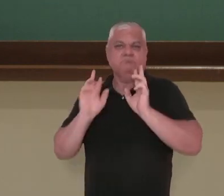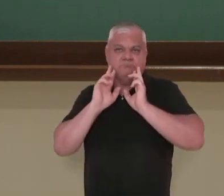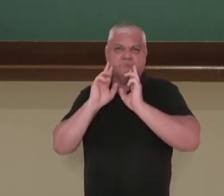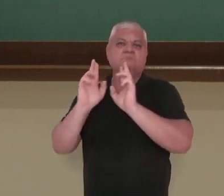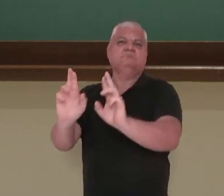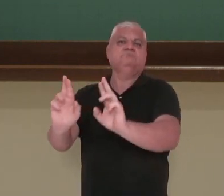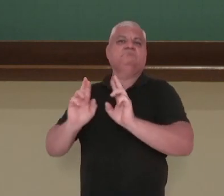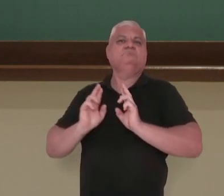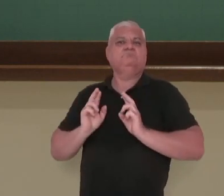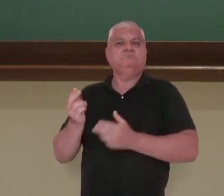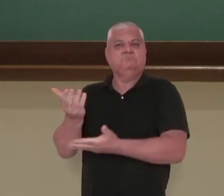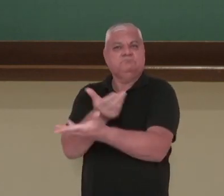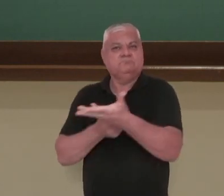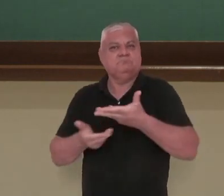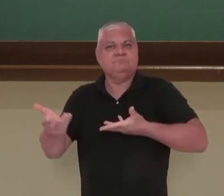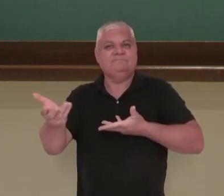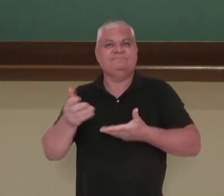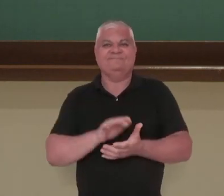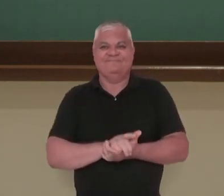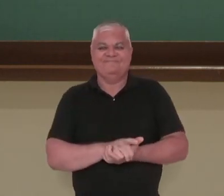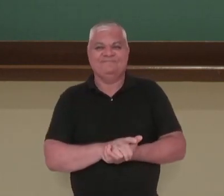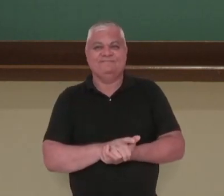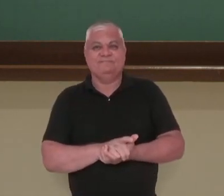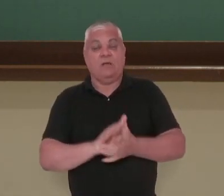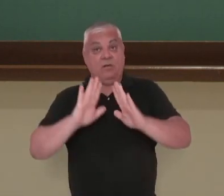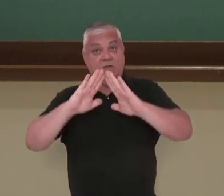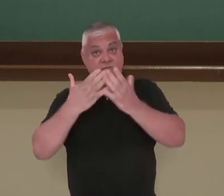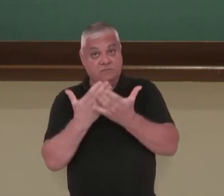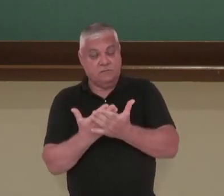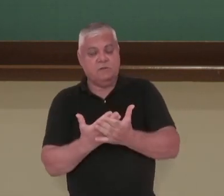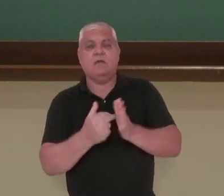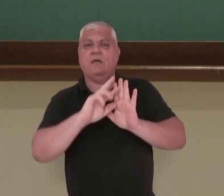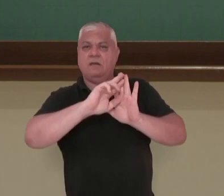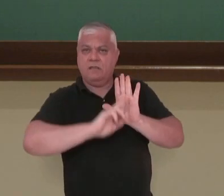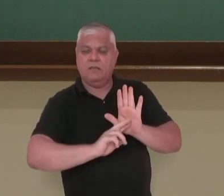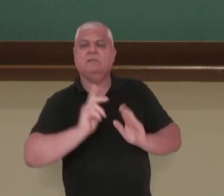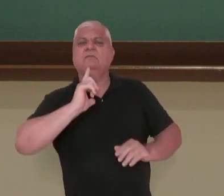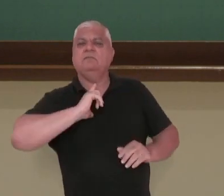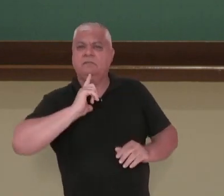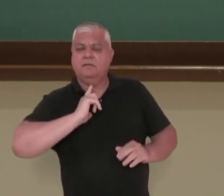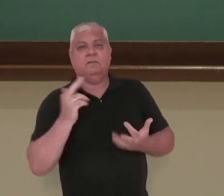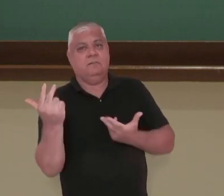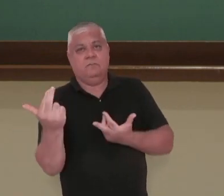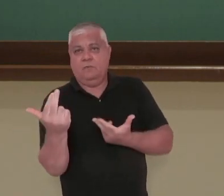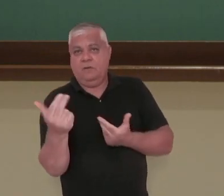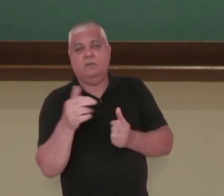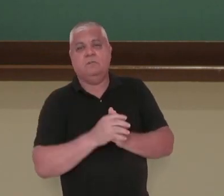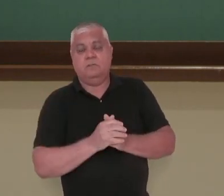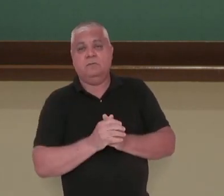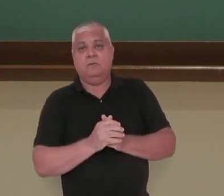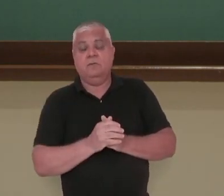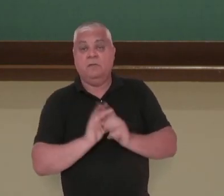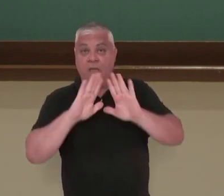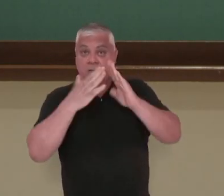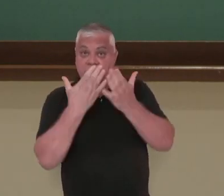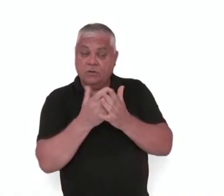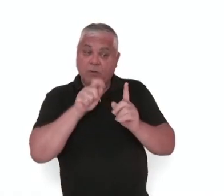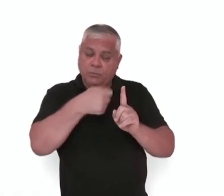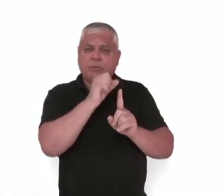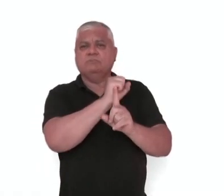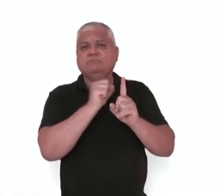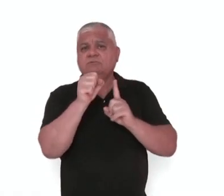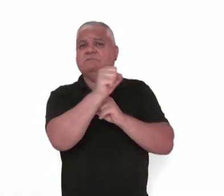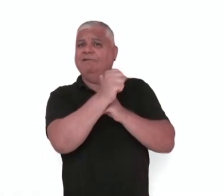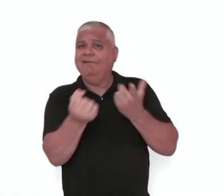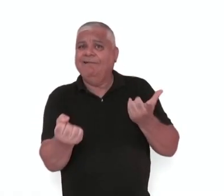convívio social. Então, a escola também tem regras. Tá? Ela é um meio social também. Então, cada escola